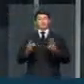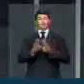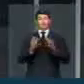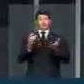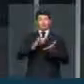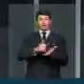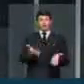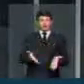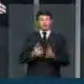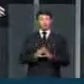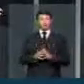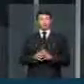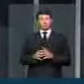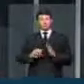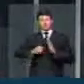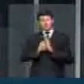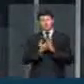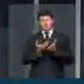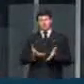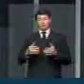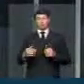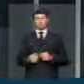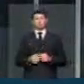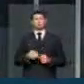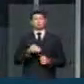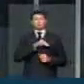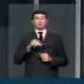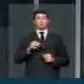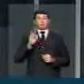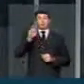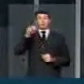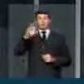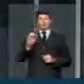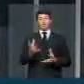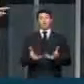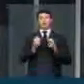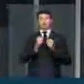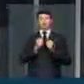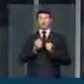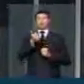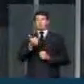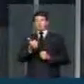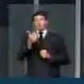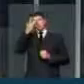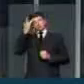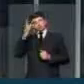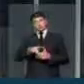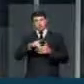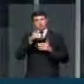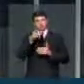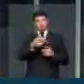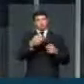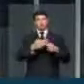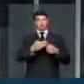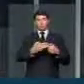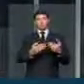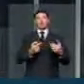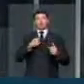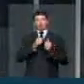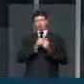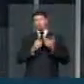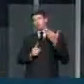o aeroporto interditada aquela pista e o ministro Moreira Franco atendeu muito bem esses representantes da cidade com a